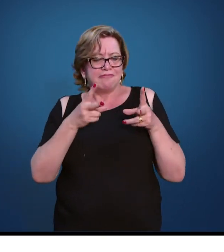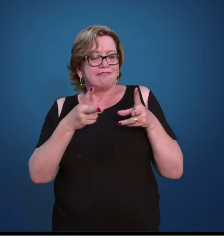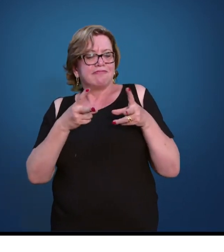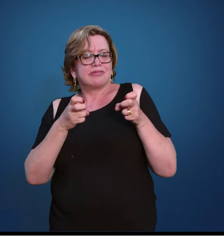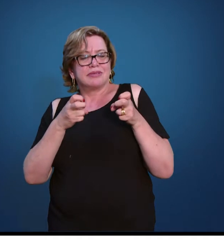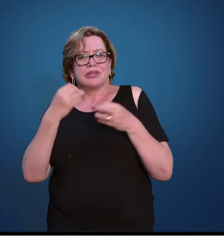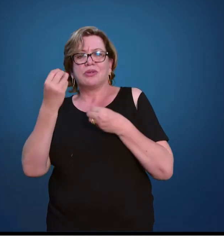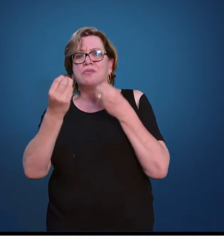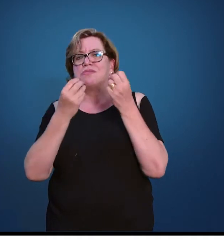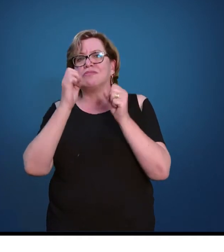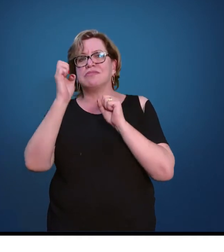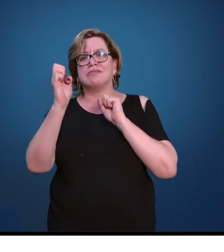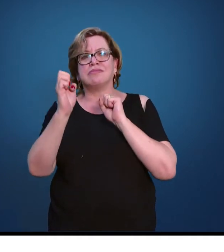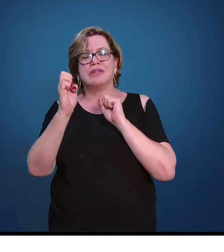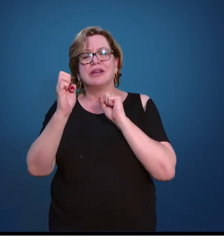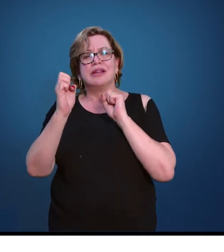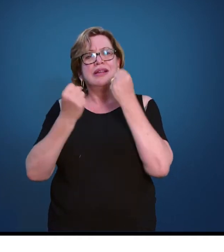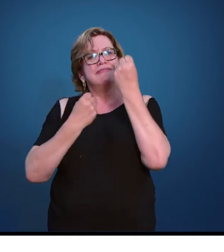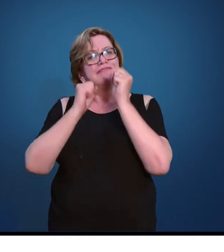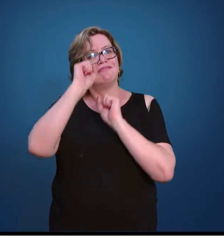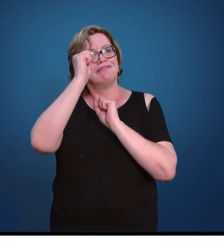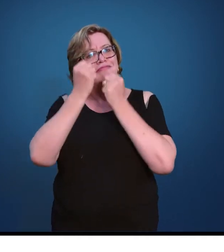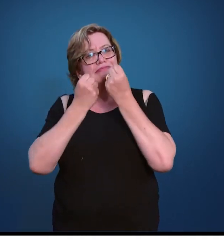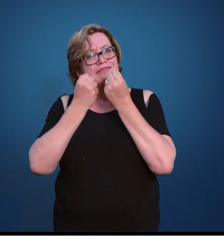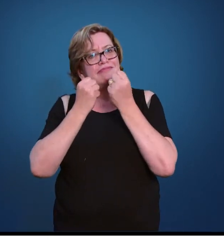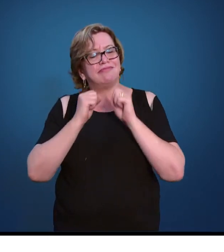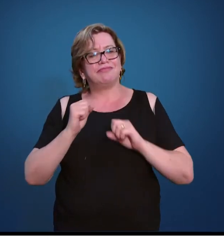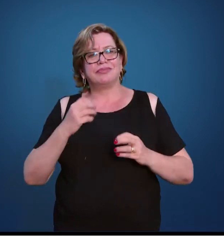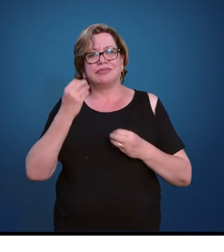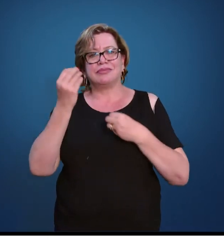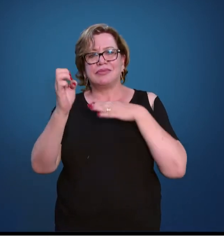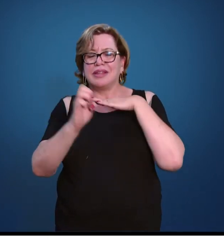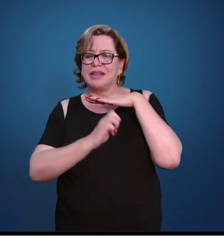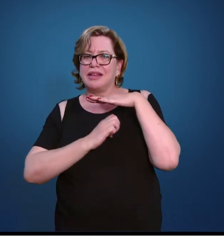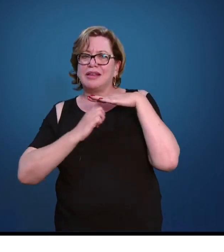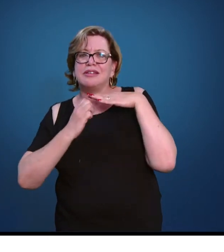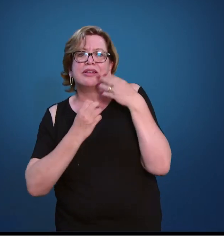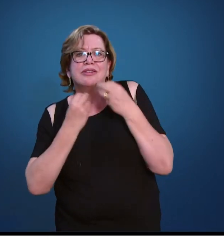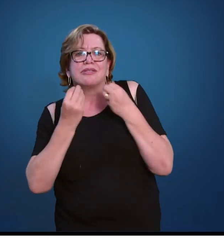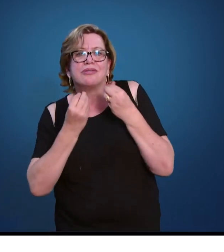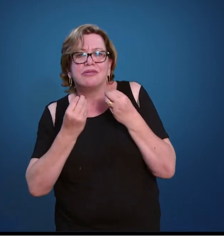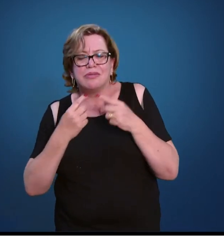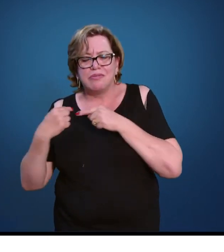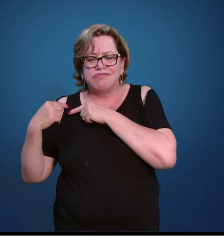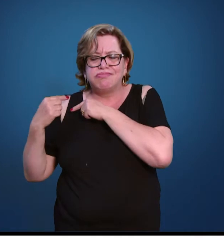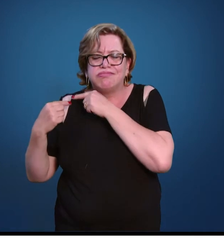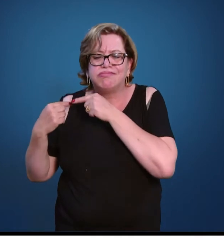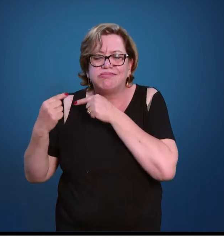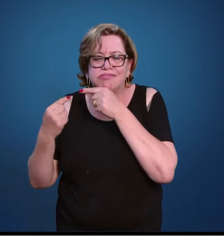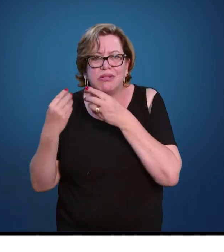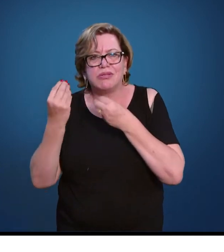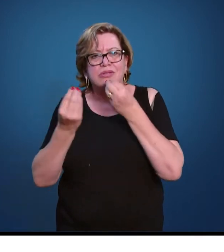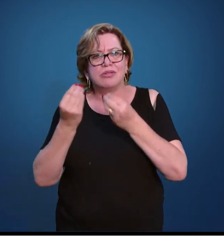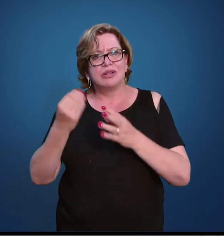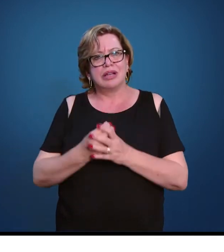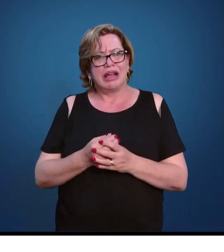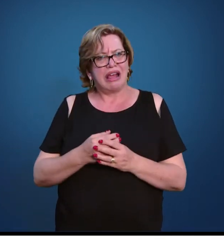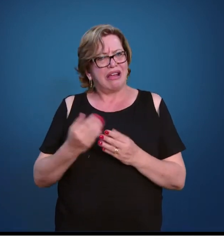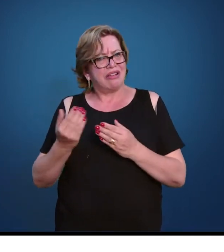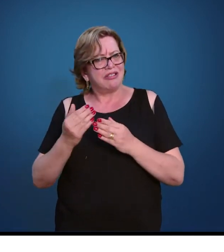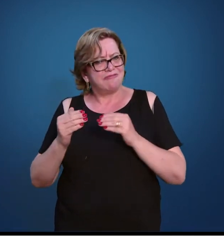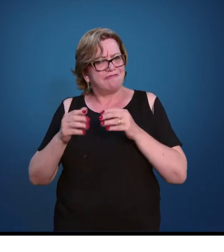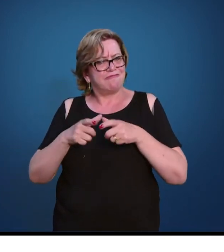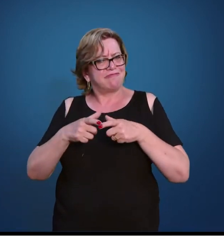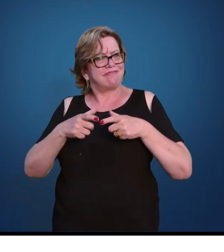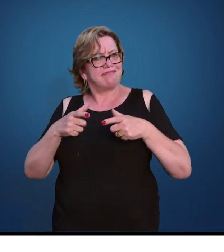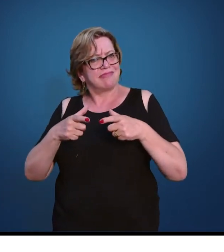mesma. Como é que ela está se comportando com o transcorrer dos anos? Ela está